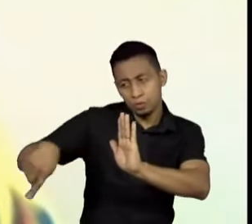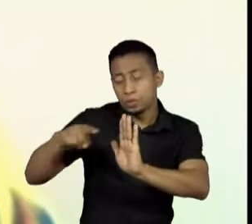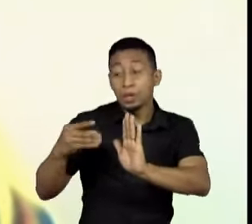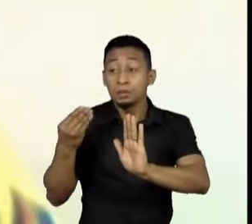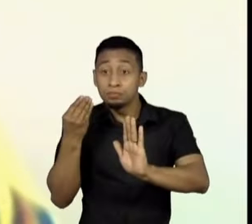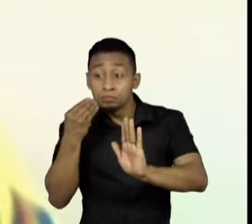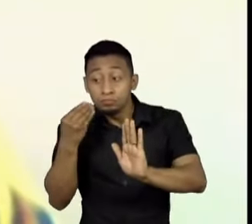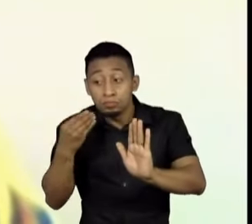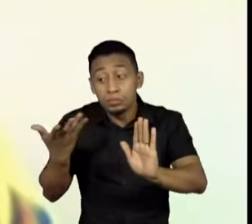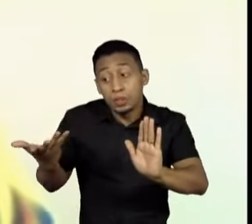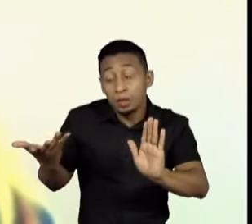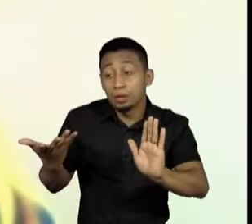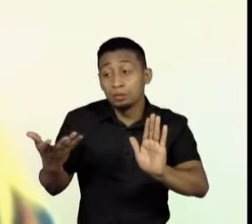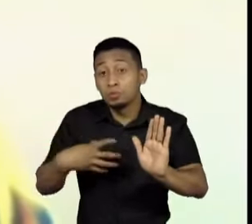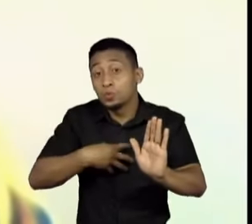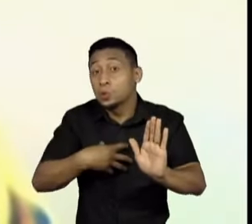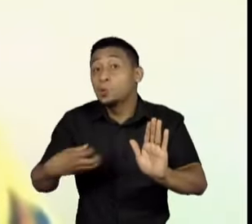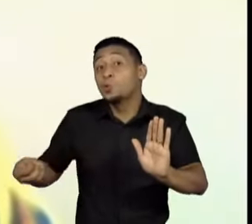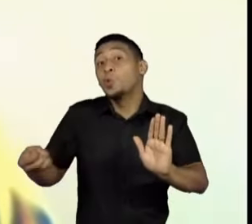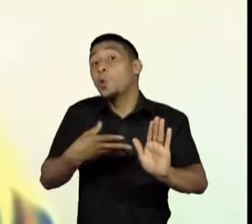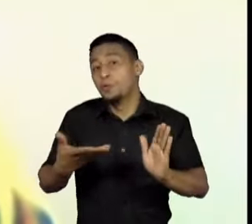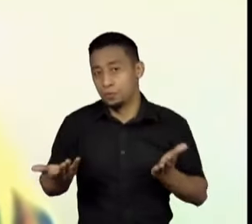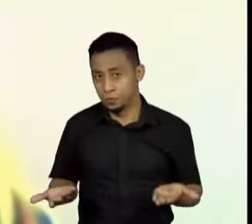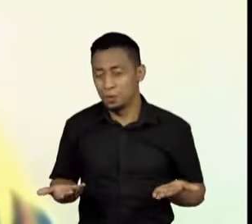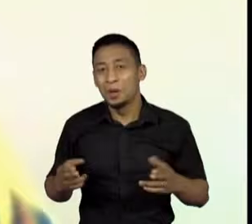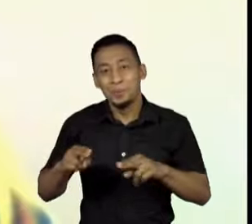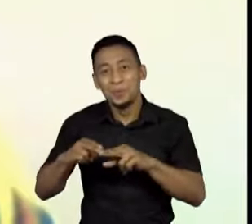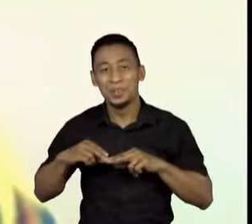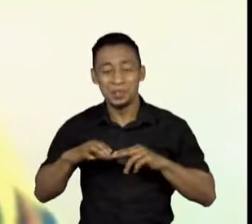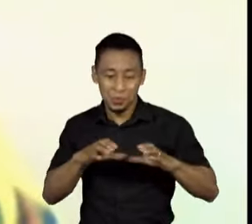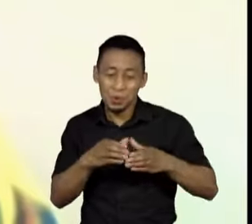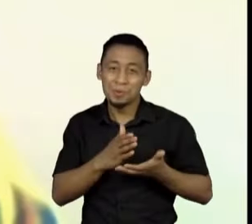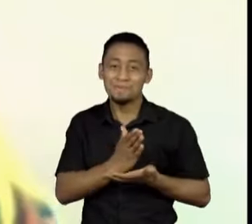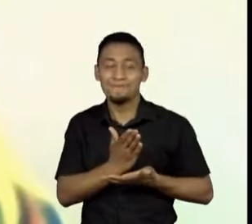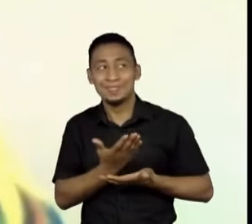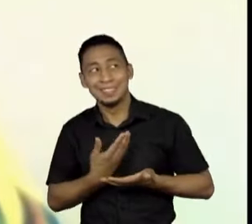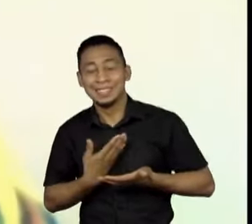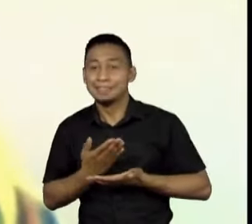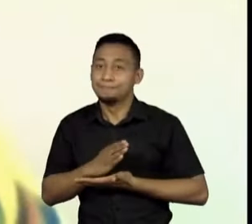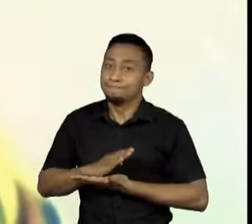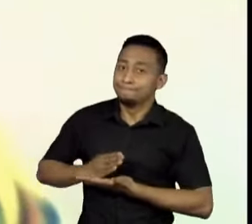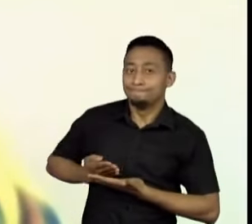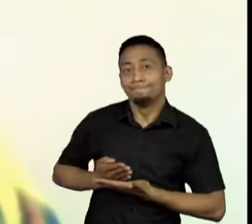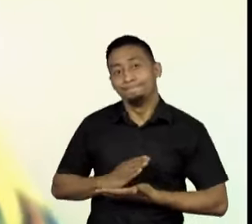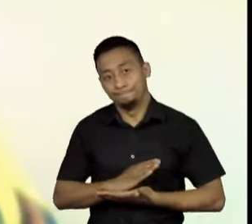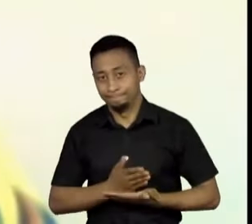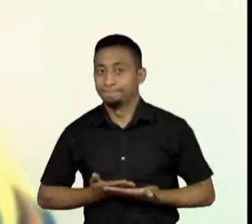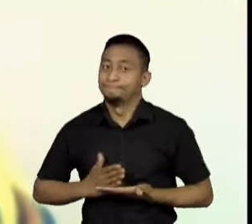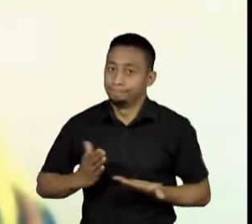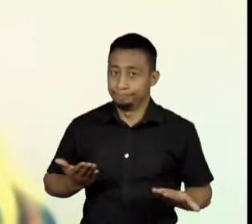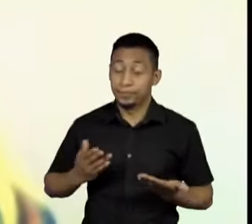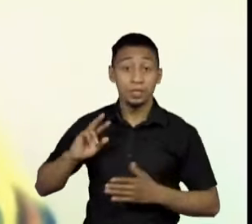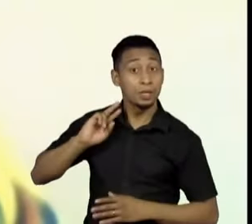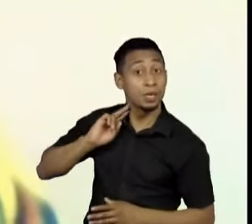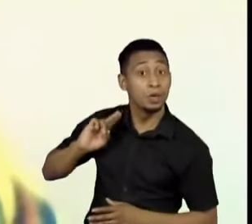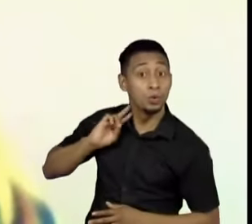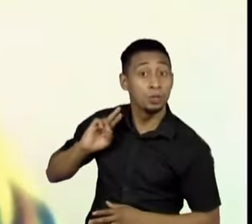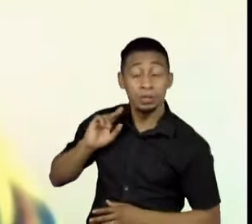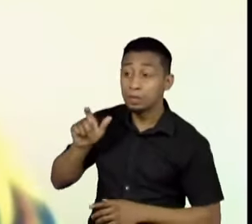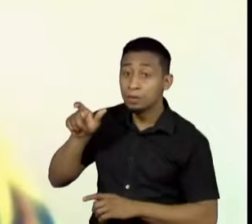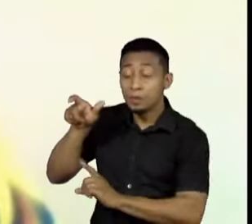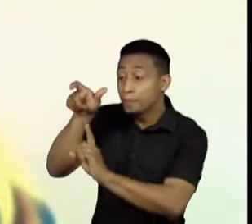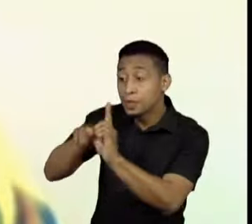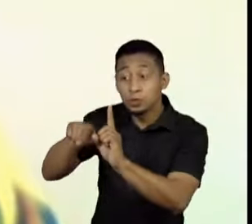nova, por isso que causa esse certo incômodo. Então, eu acho que Carolina ela é múltipla, justamente ela pode